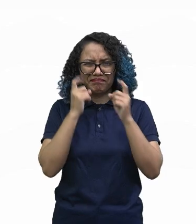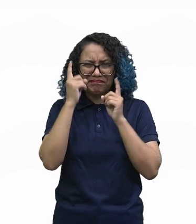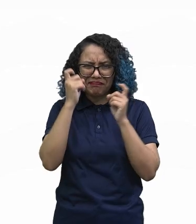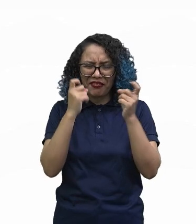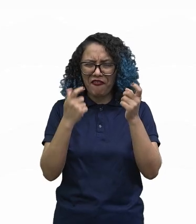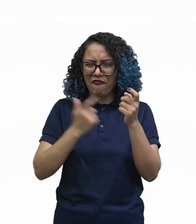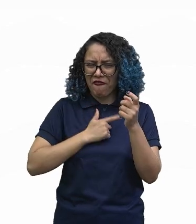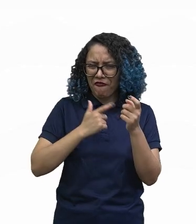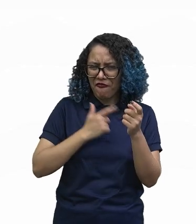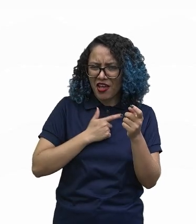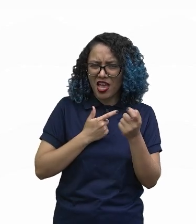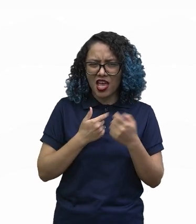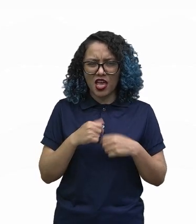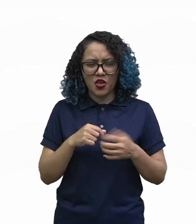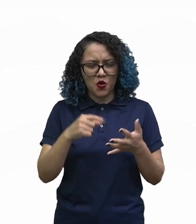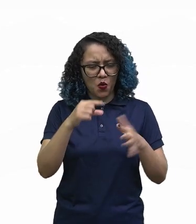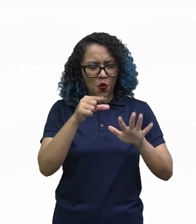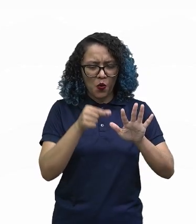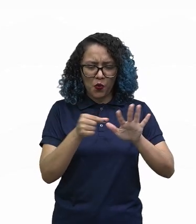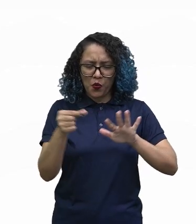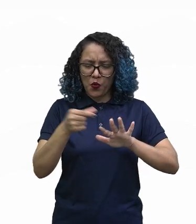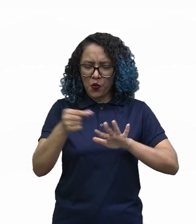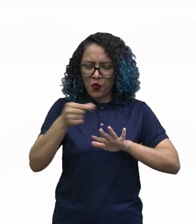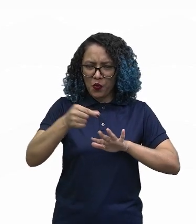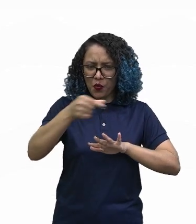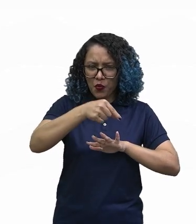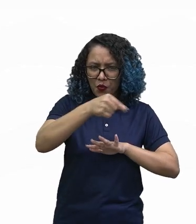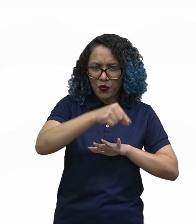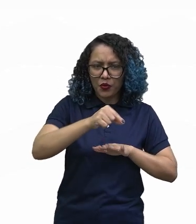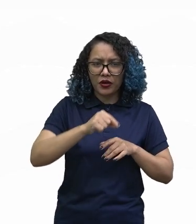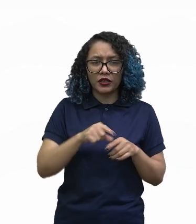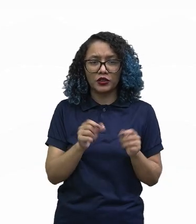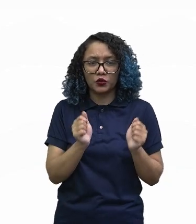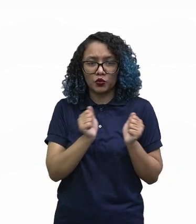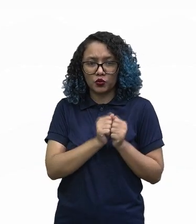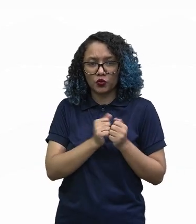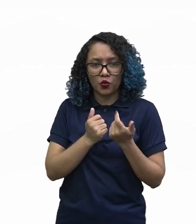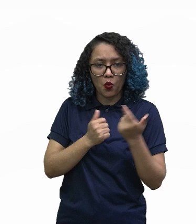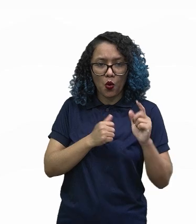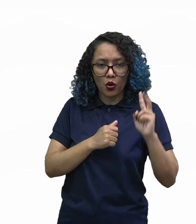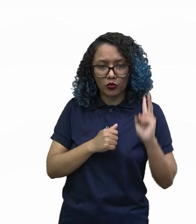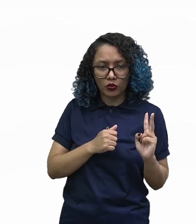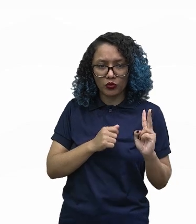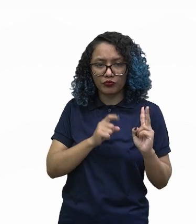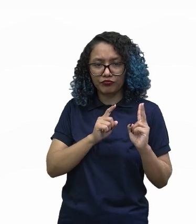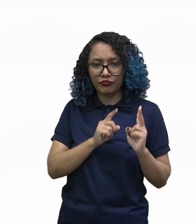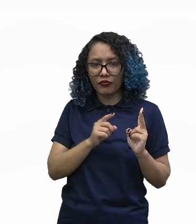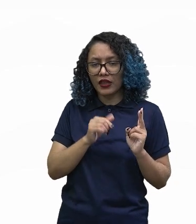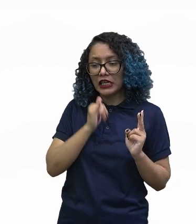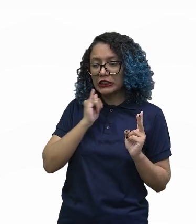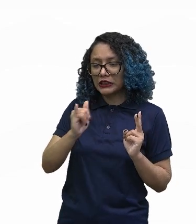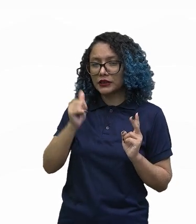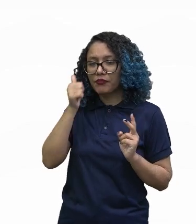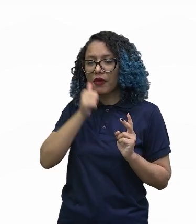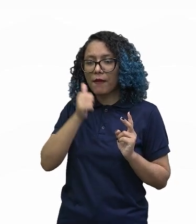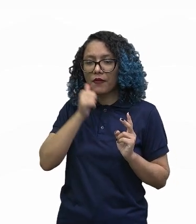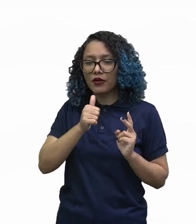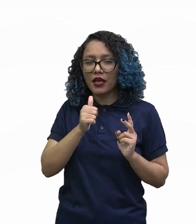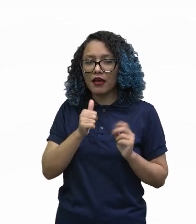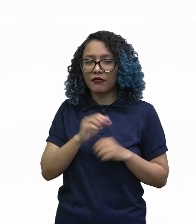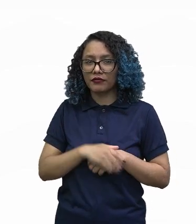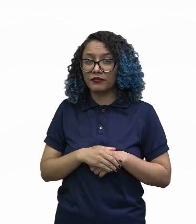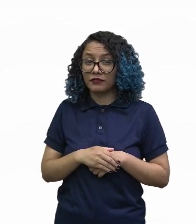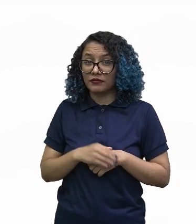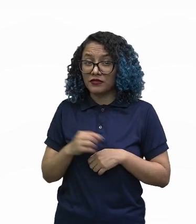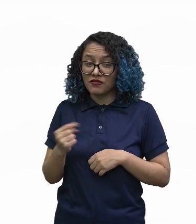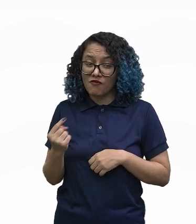unhas grandes e seus capangas, dizendo para a jovem donzela República que aqui você não comanda. Então, você